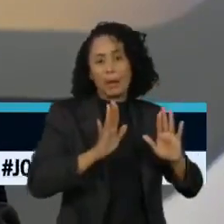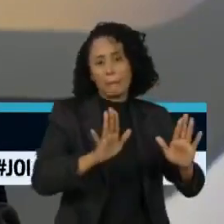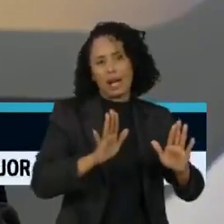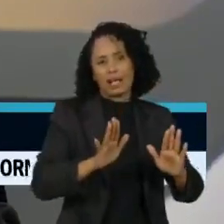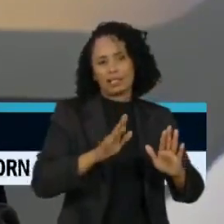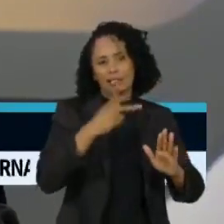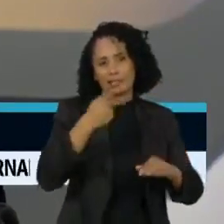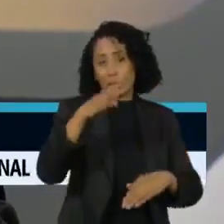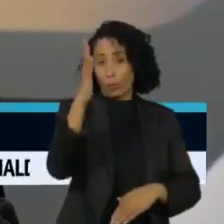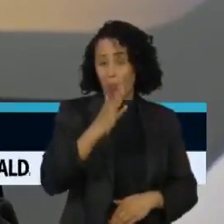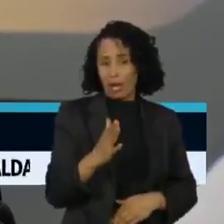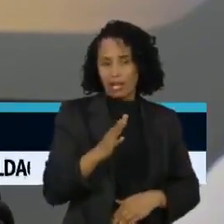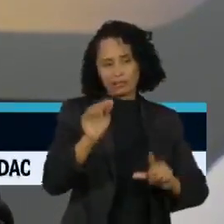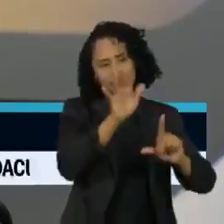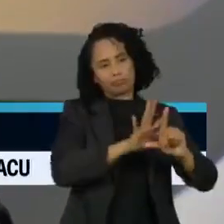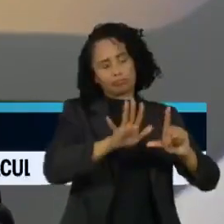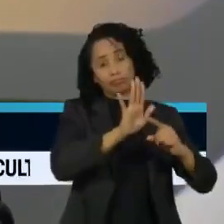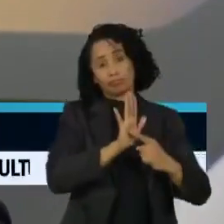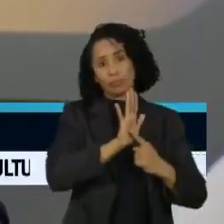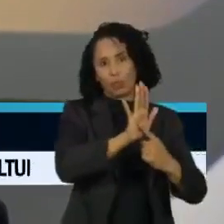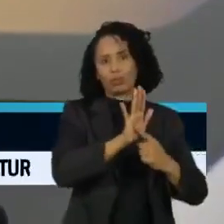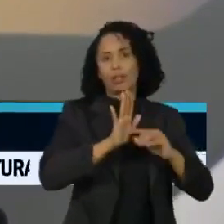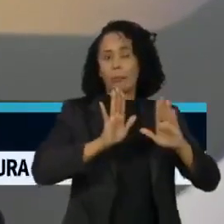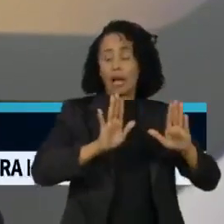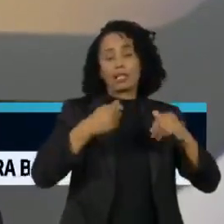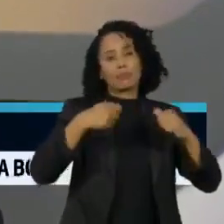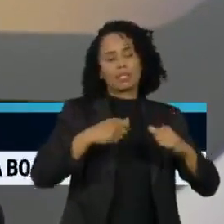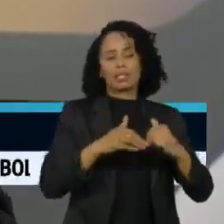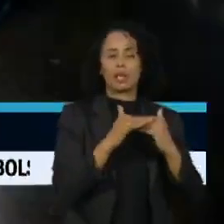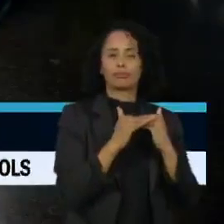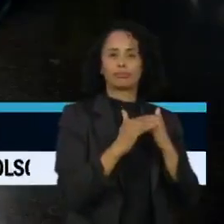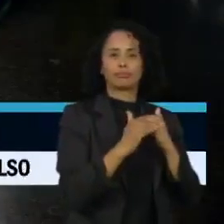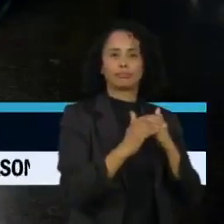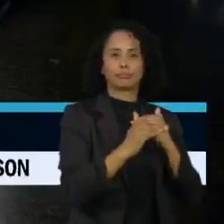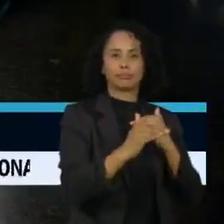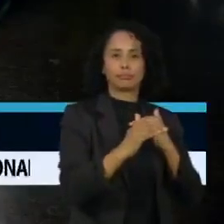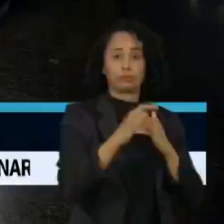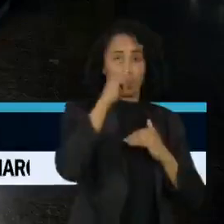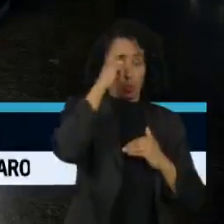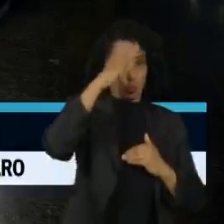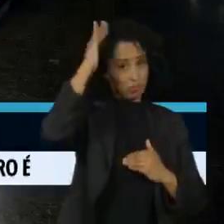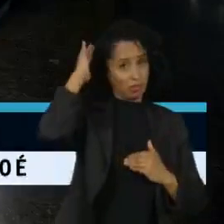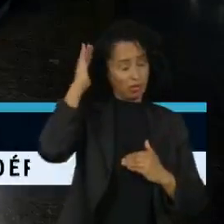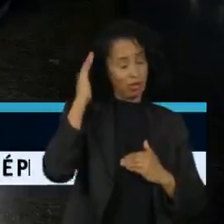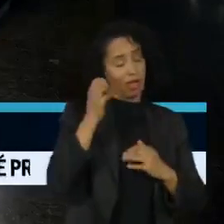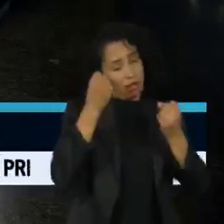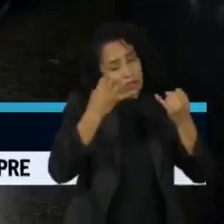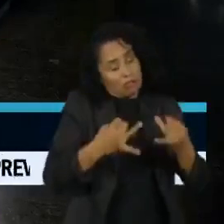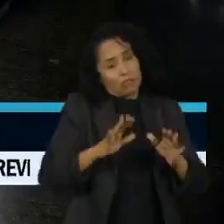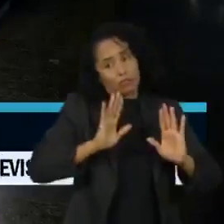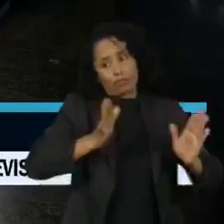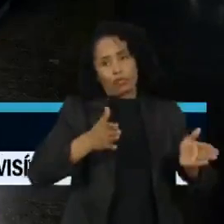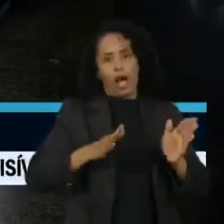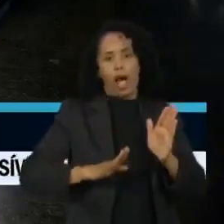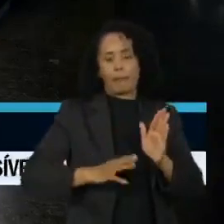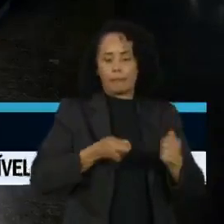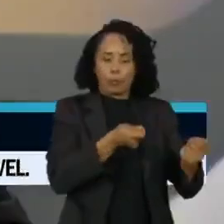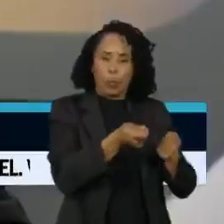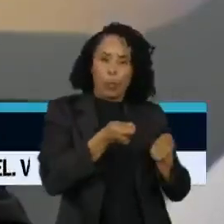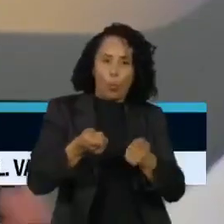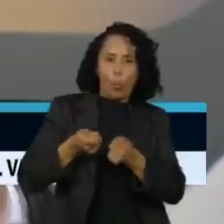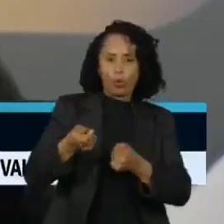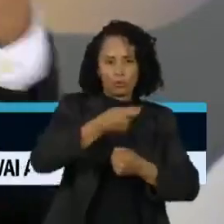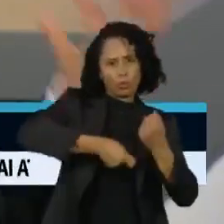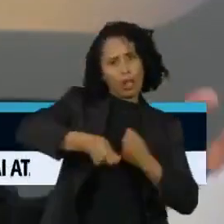imagem, tem a coisa da instabilidade, como o próprio Guedes reconheceu, né? O Bolsonaro, ele consegue atrapalhar